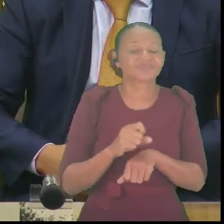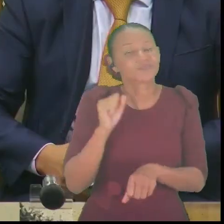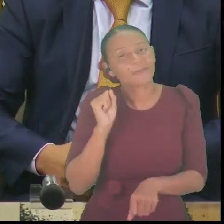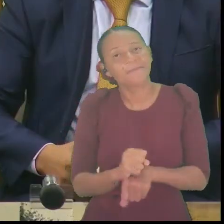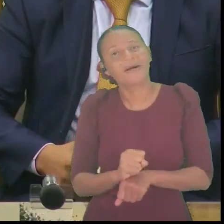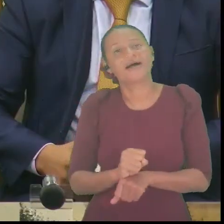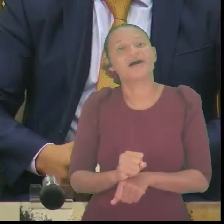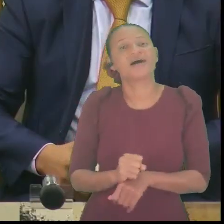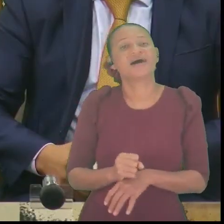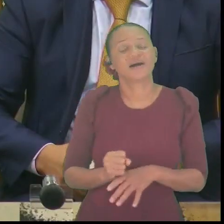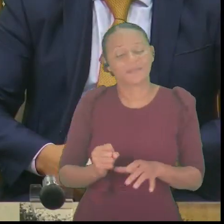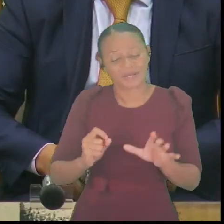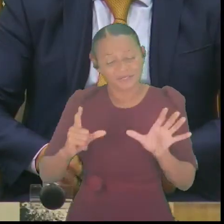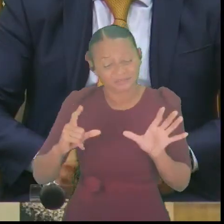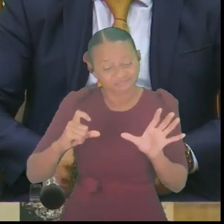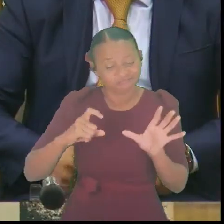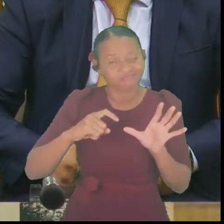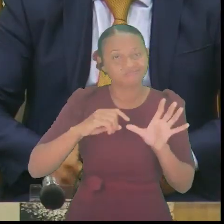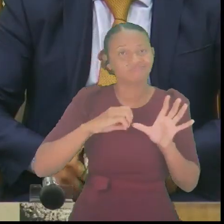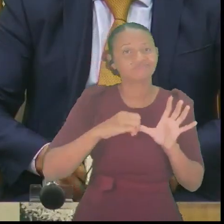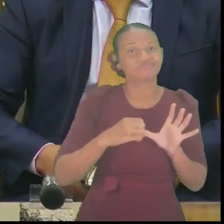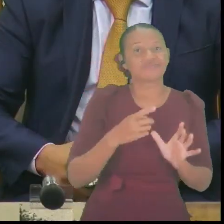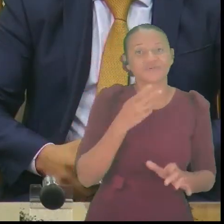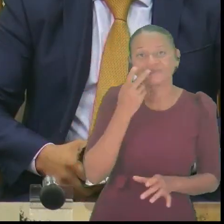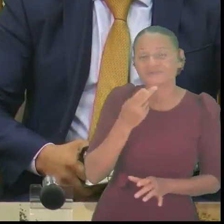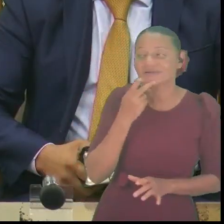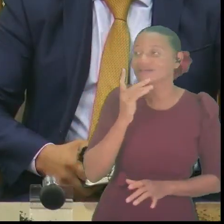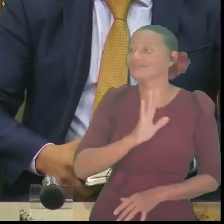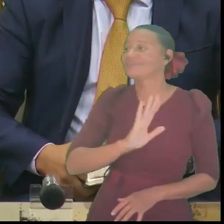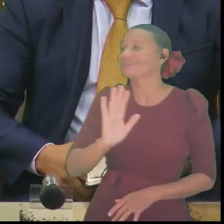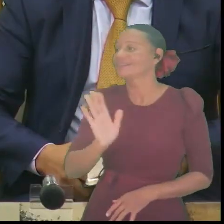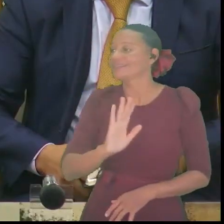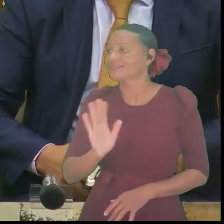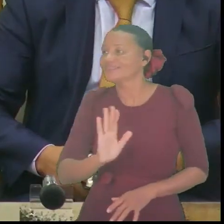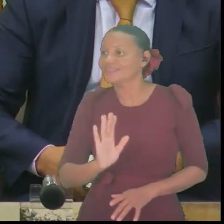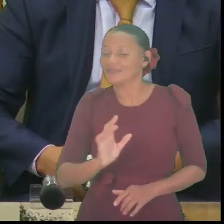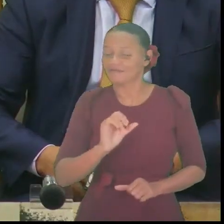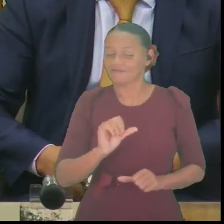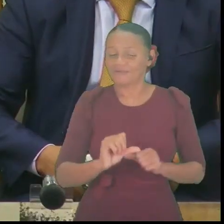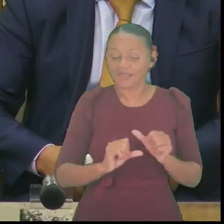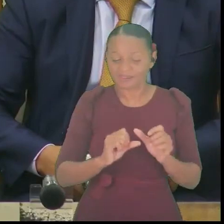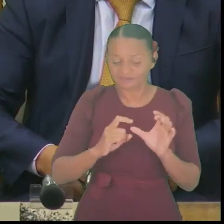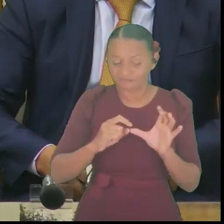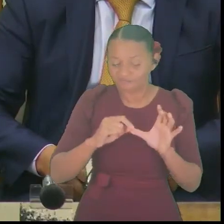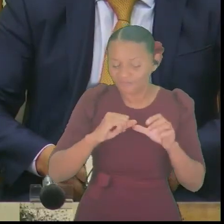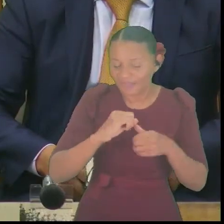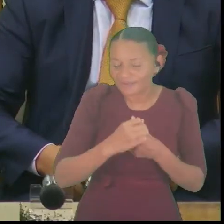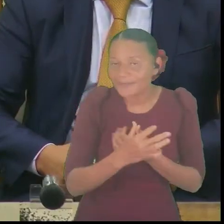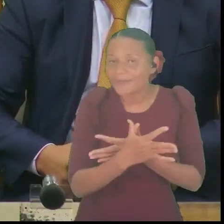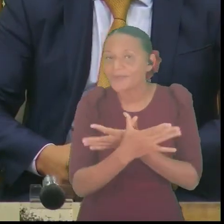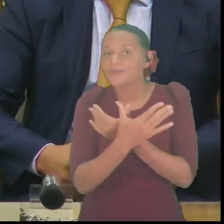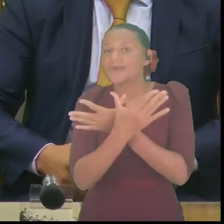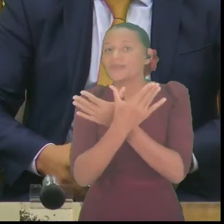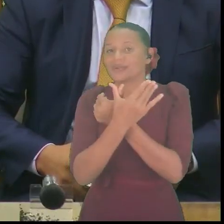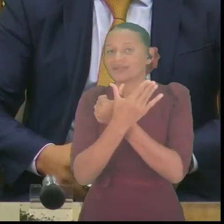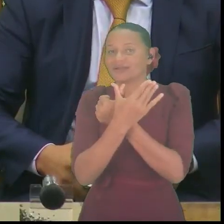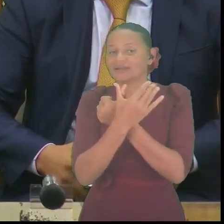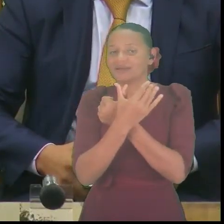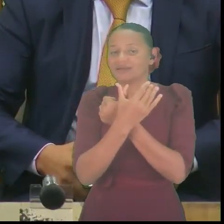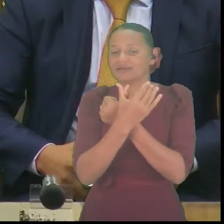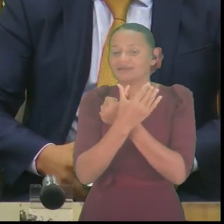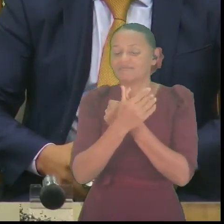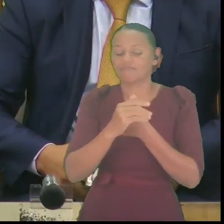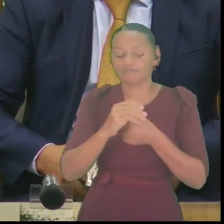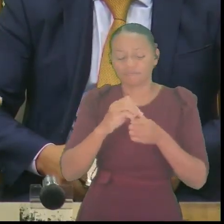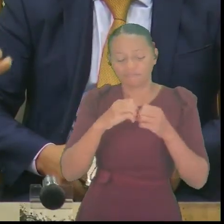Começa a fazer um casulo. E você fala, não vai sair uma lagartinha, vai sair uma borboletinha. De repente o casulo